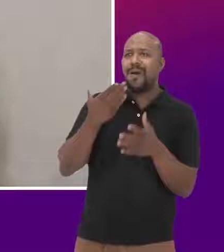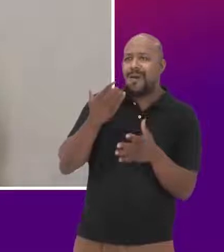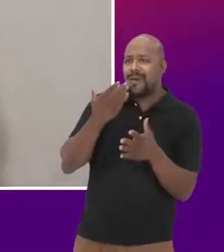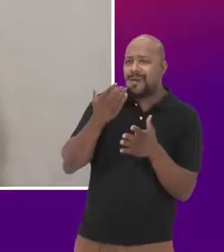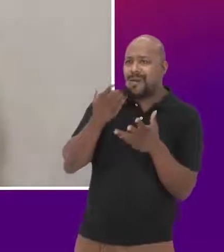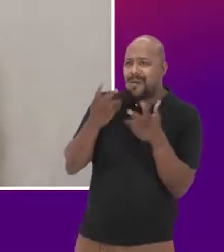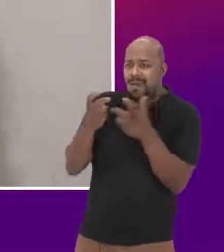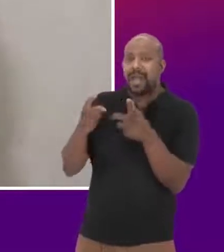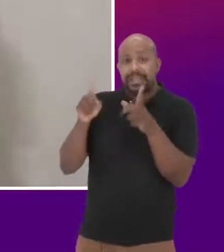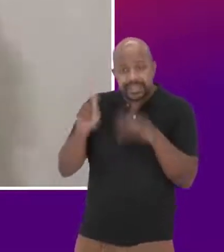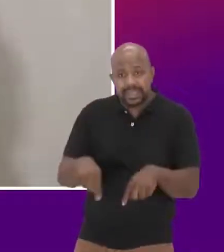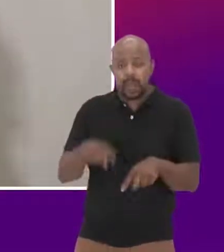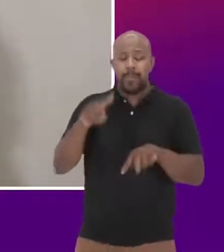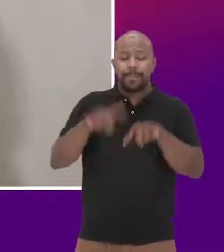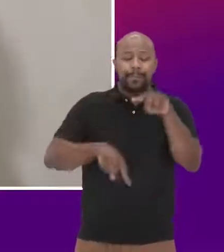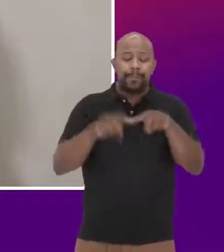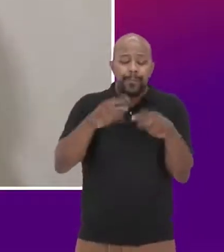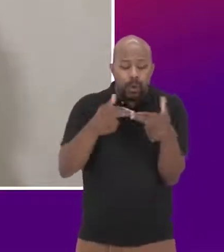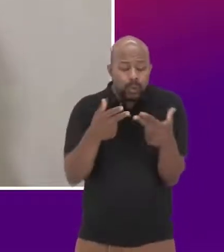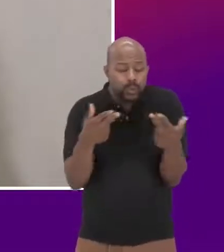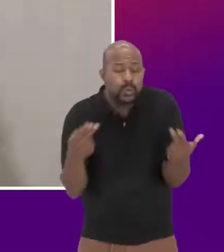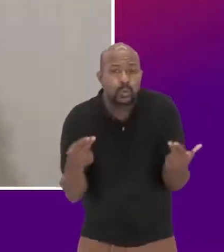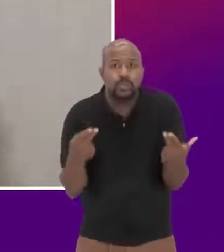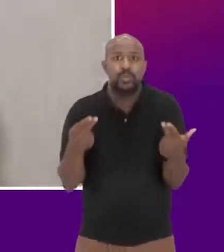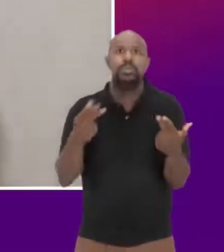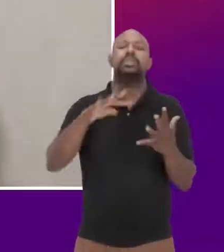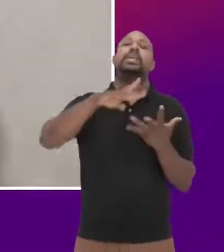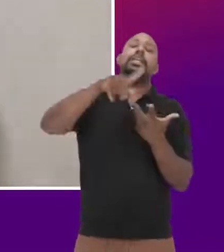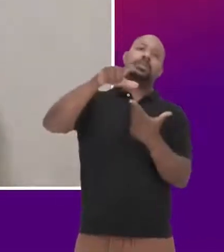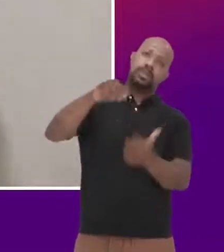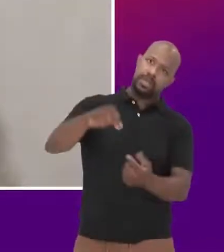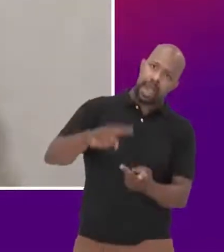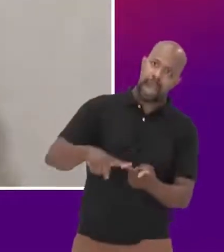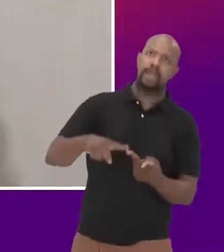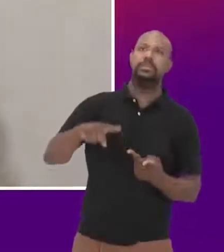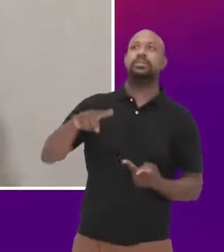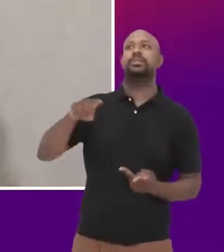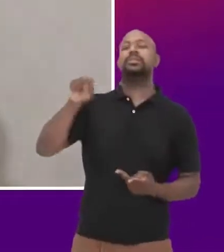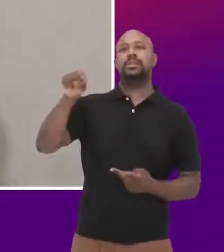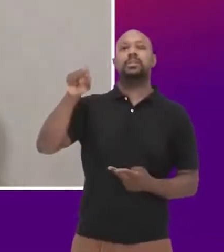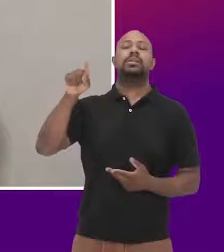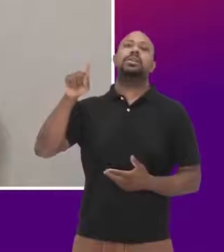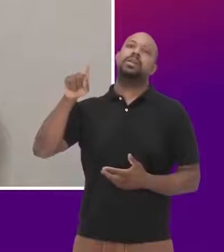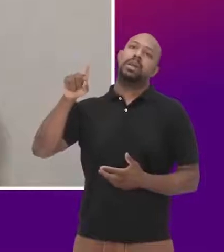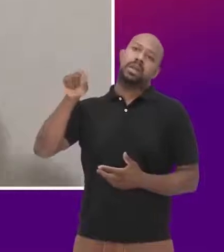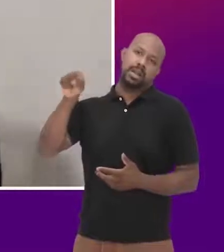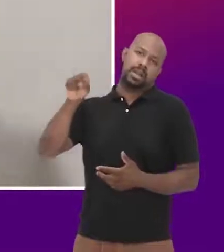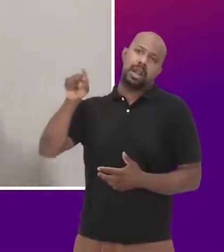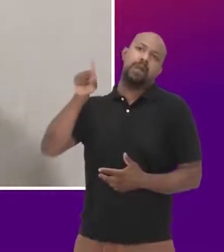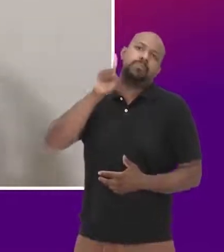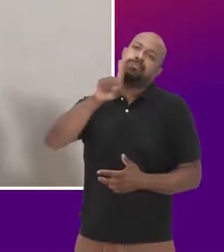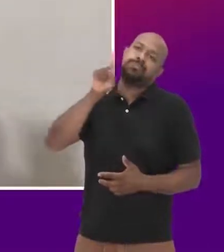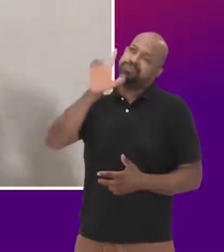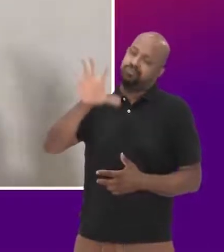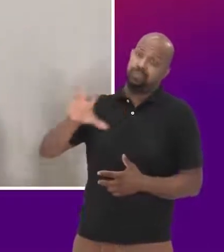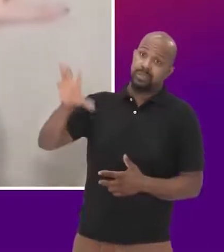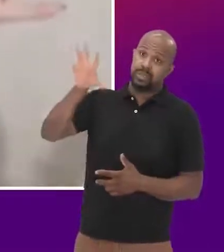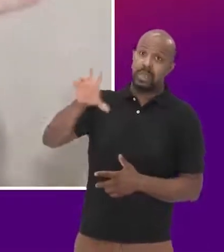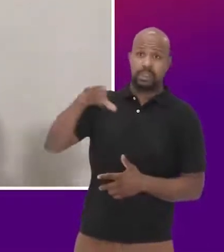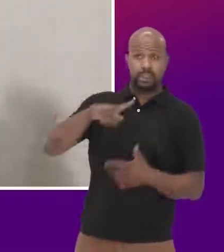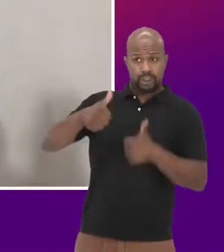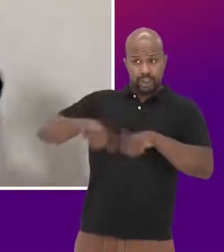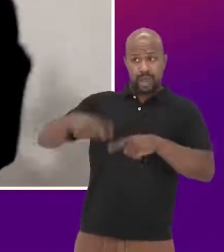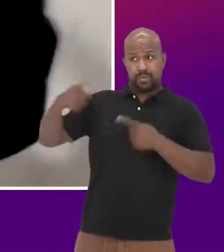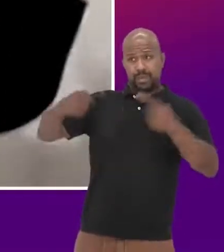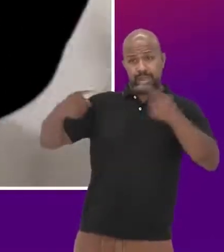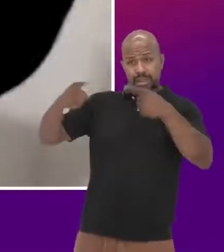se alimenta são produtos internacionais, americanizados, muitas vezes, que estão num